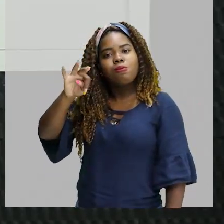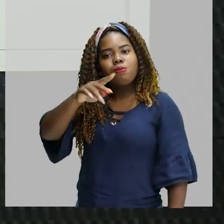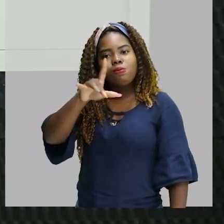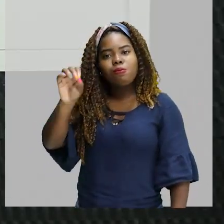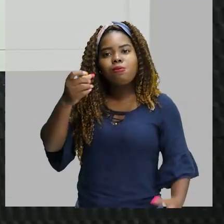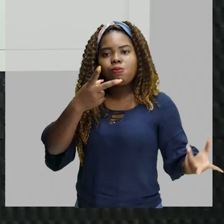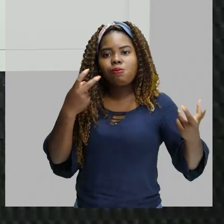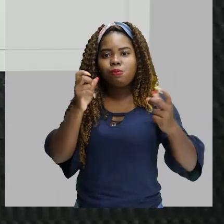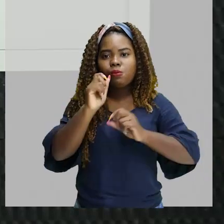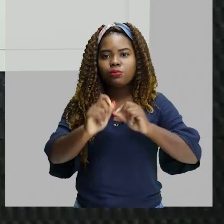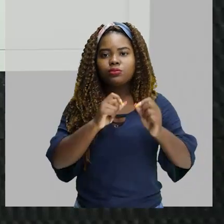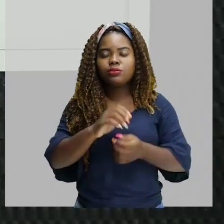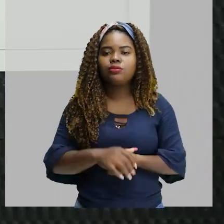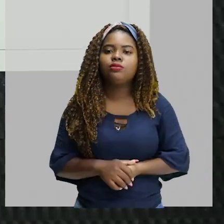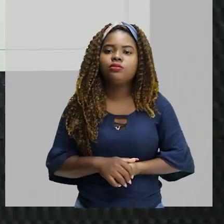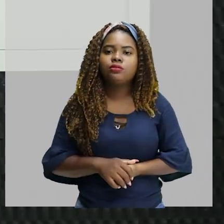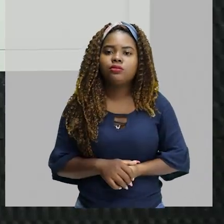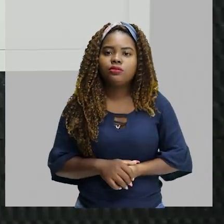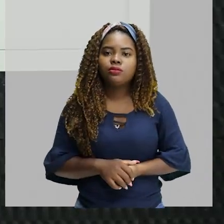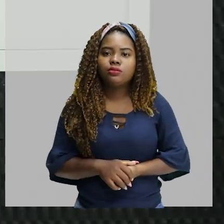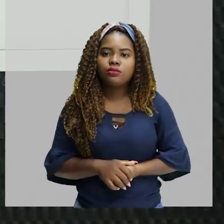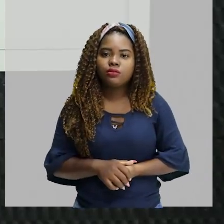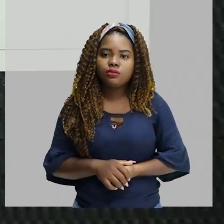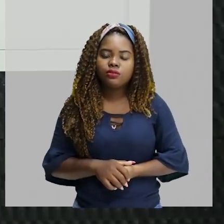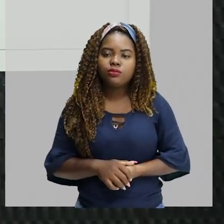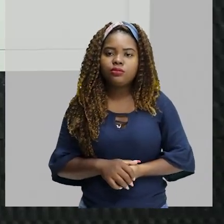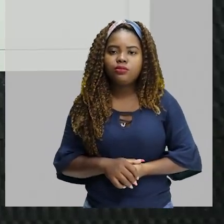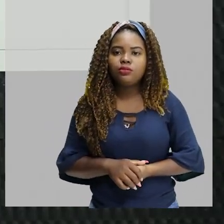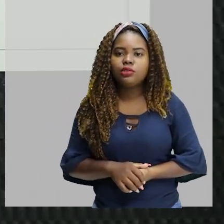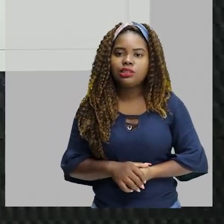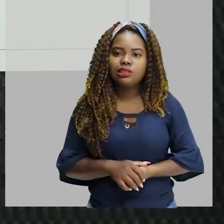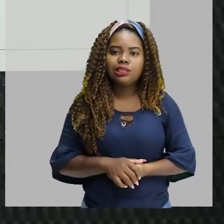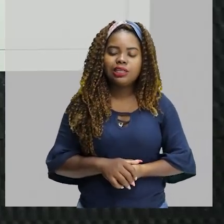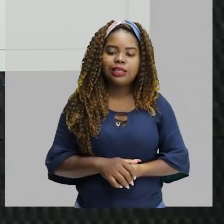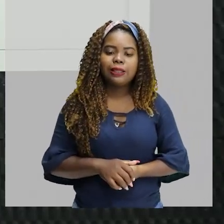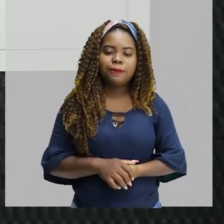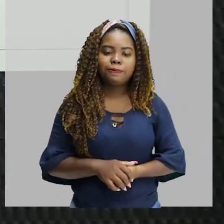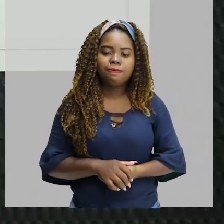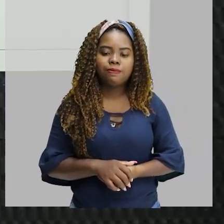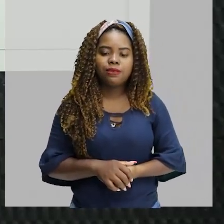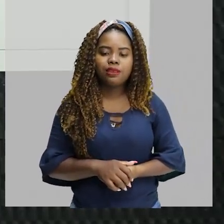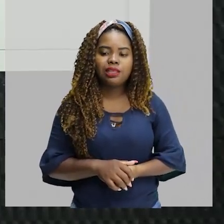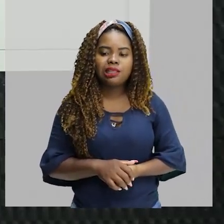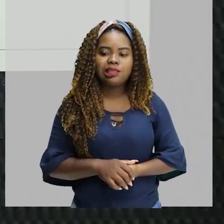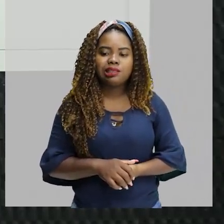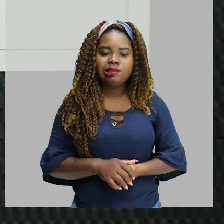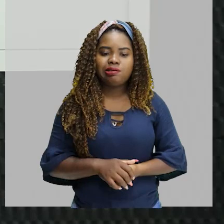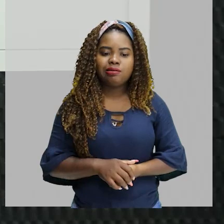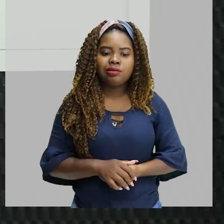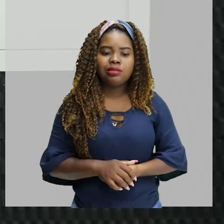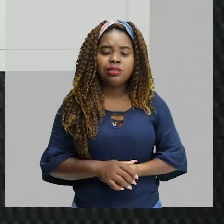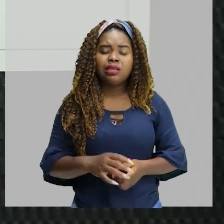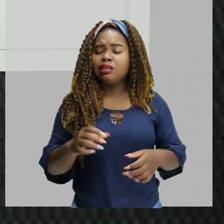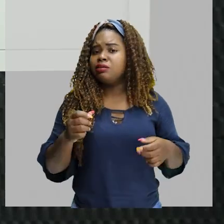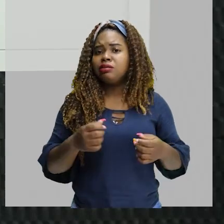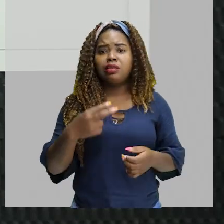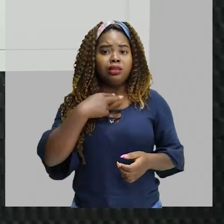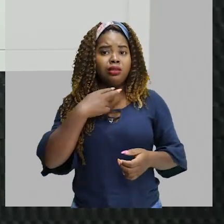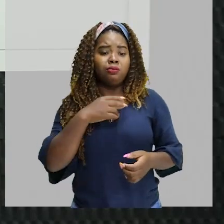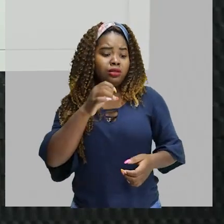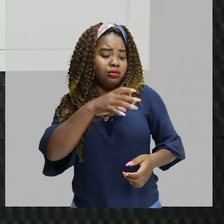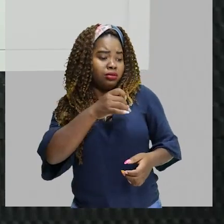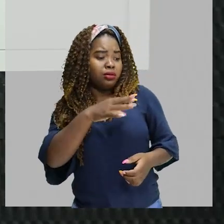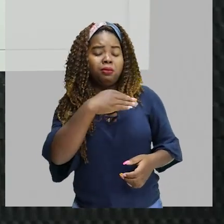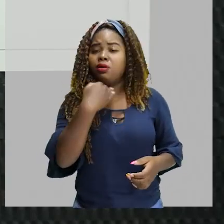perceber que ele vai trazer, obviamente, a expressão de que não devemos temer a morte,